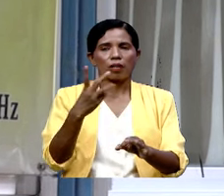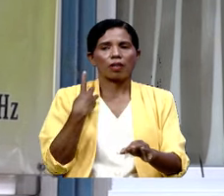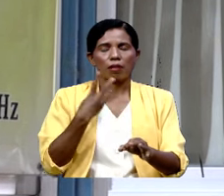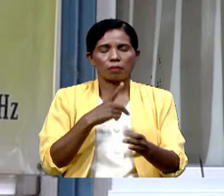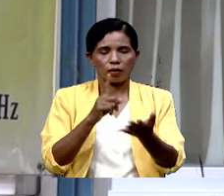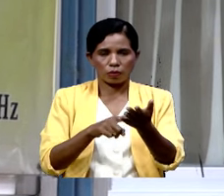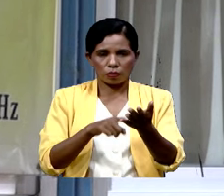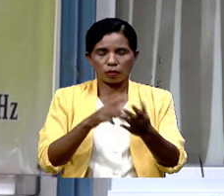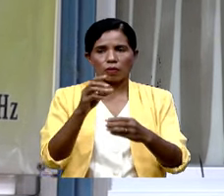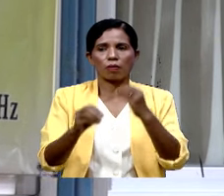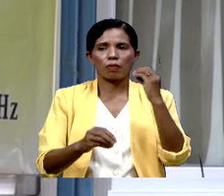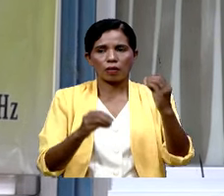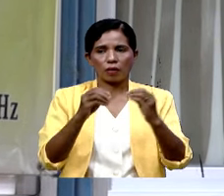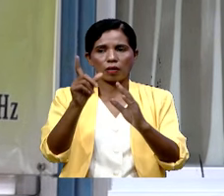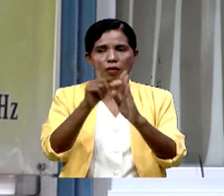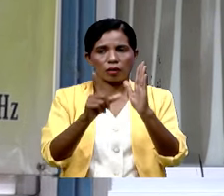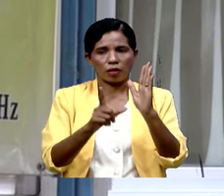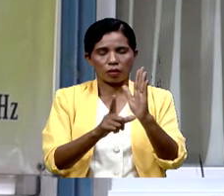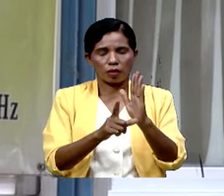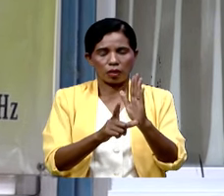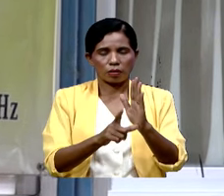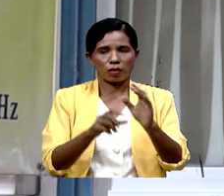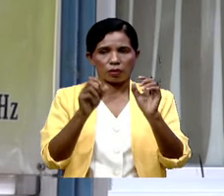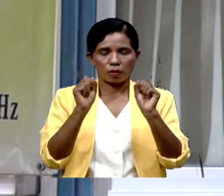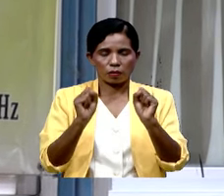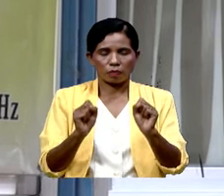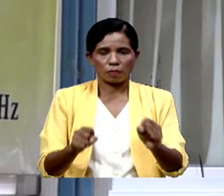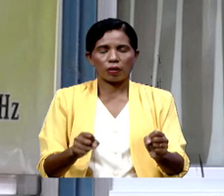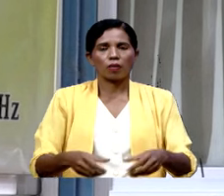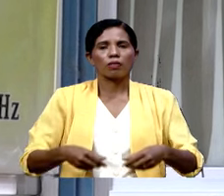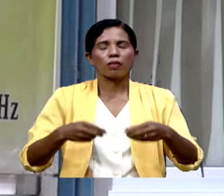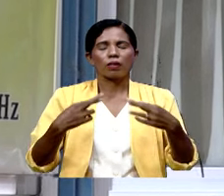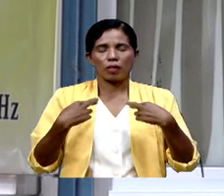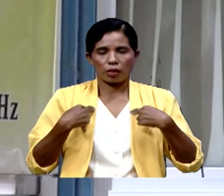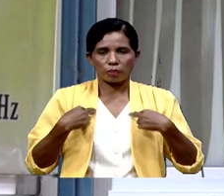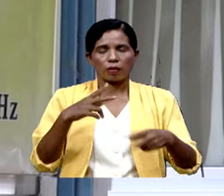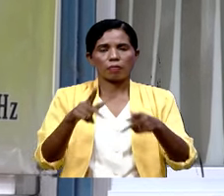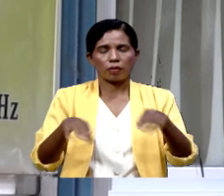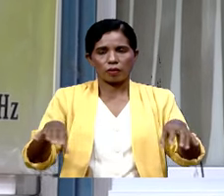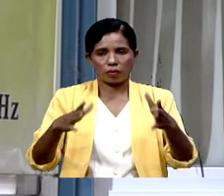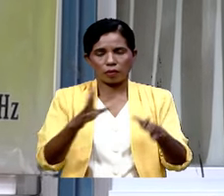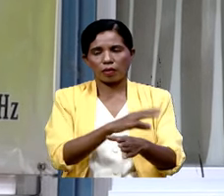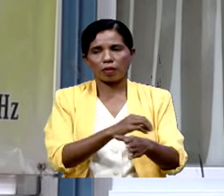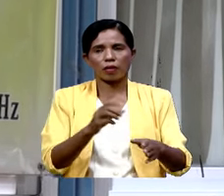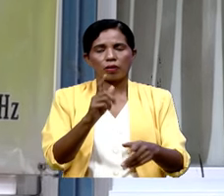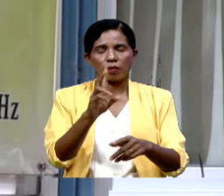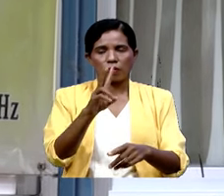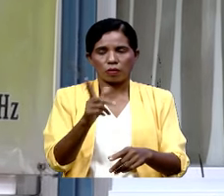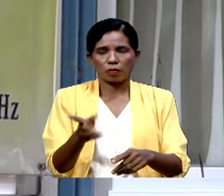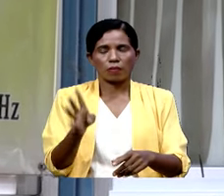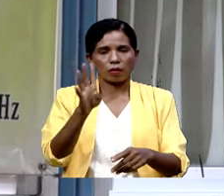diskusi konaba lei reforma obrigatória para funcionário público. Como ainda não é prioridade para 2024, né, a gente tenta que